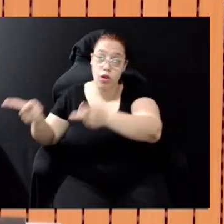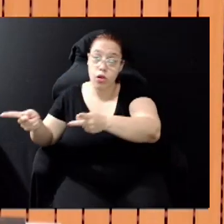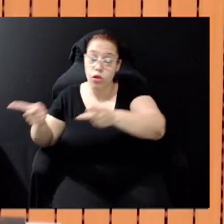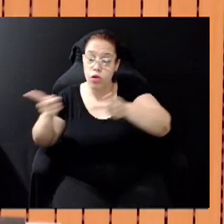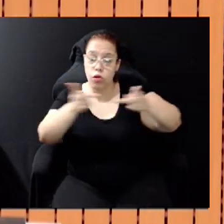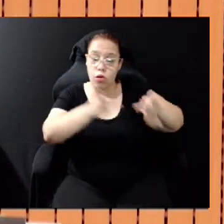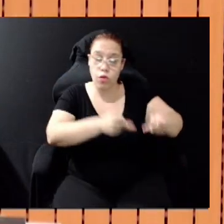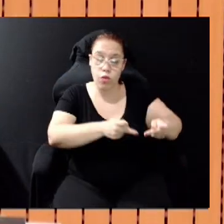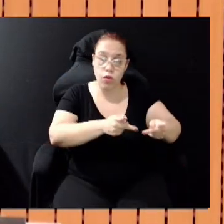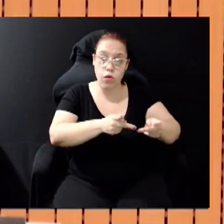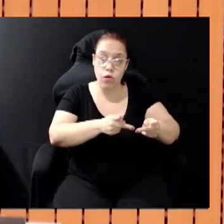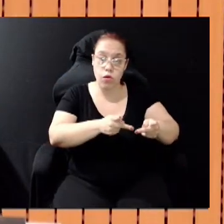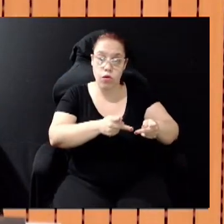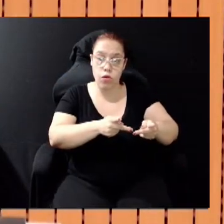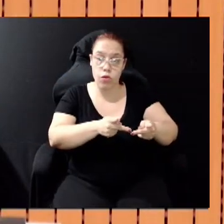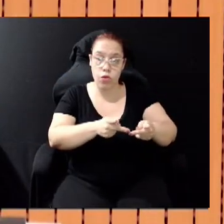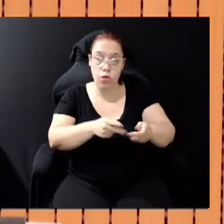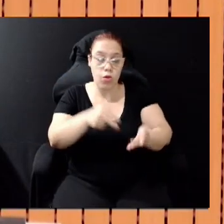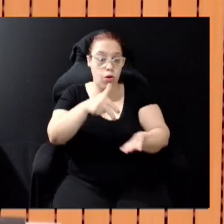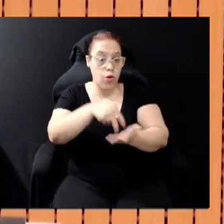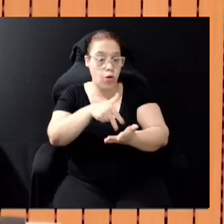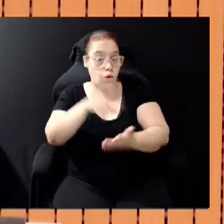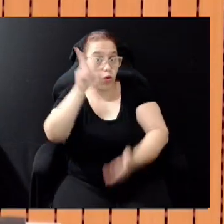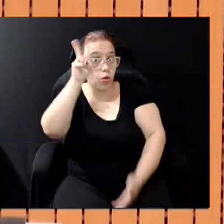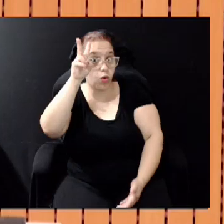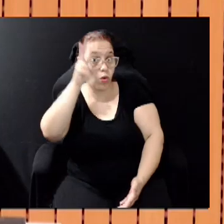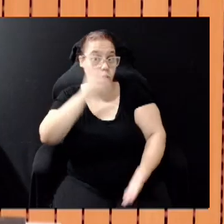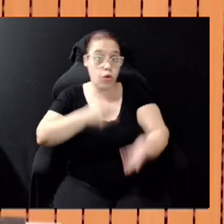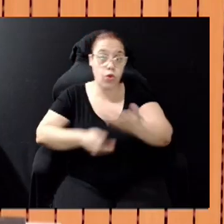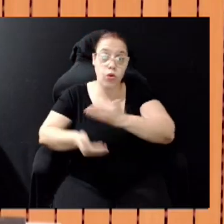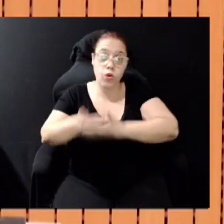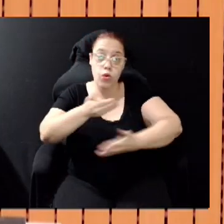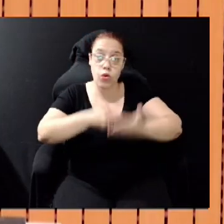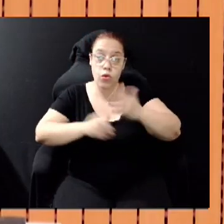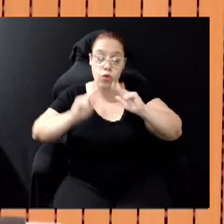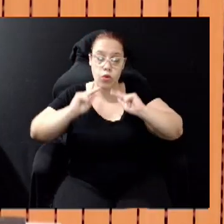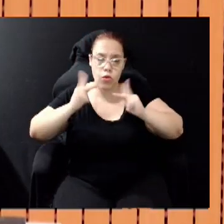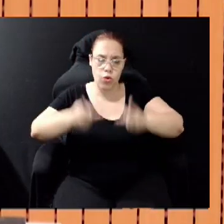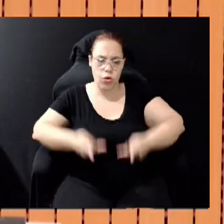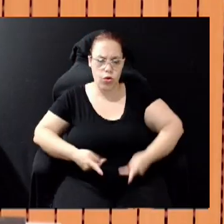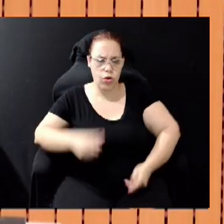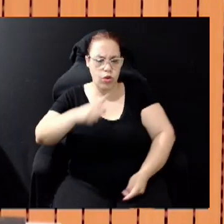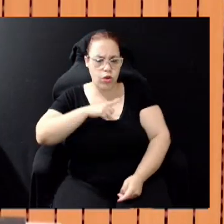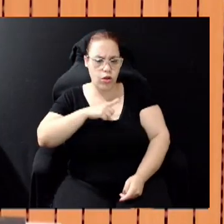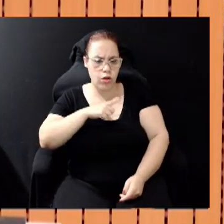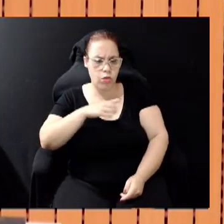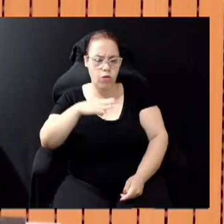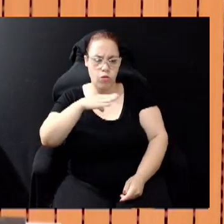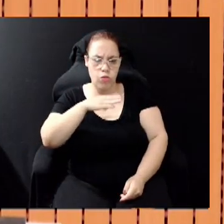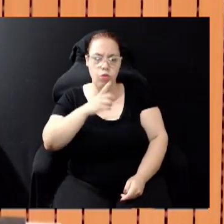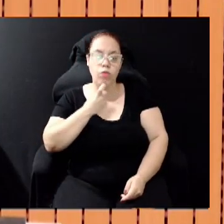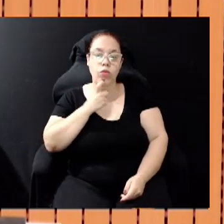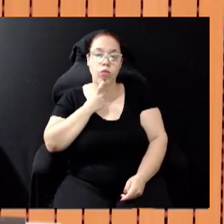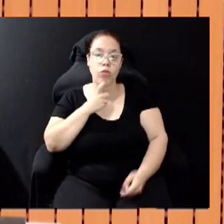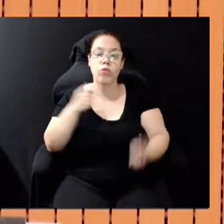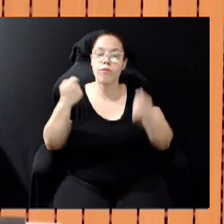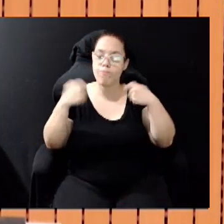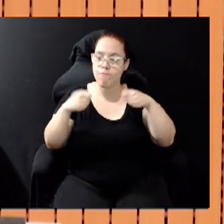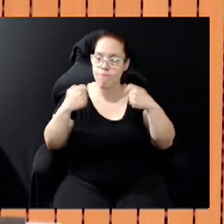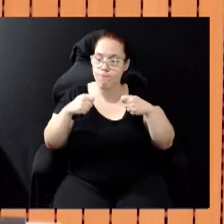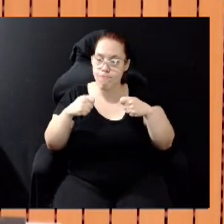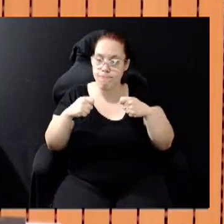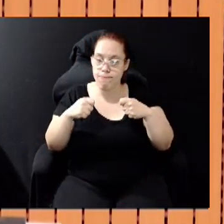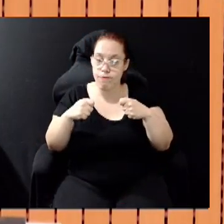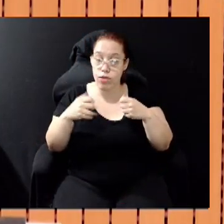enterrados personalidades que contam a história da humanidade. E nós temos em Campinas pessoas que merecem, e hoje Campinas já